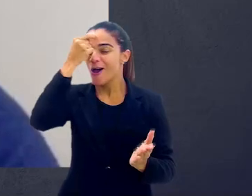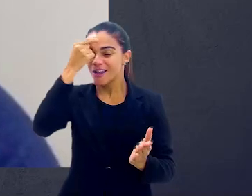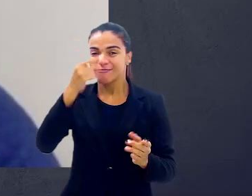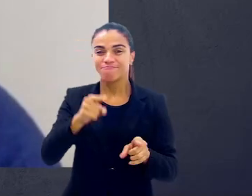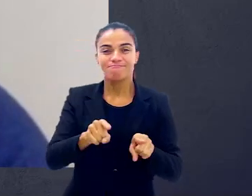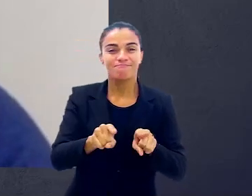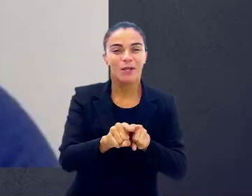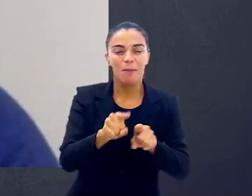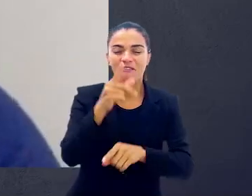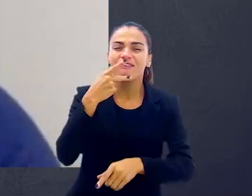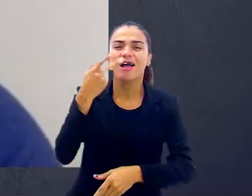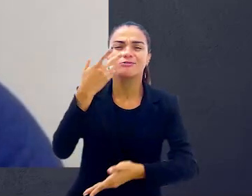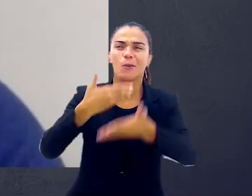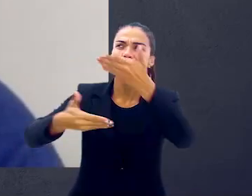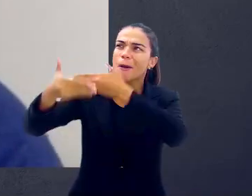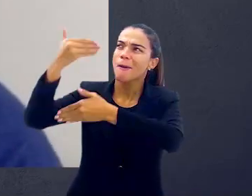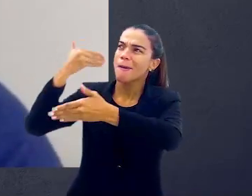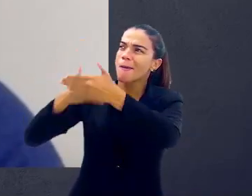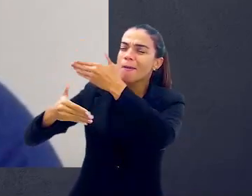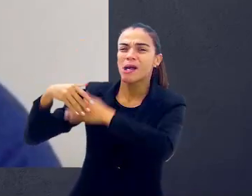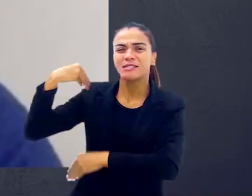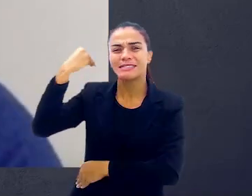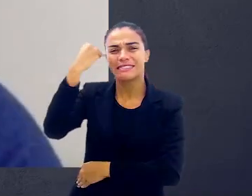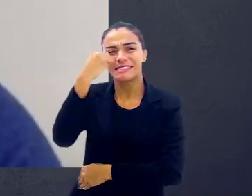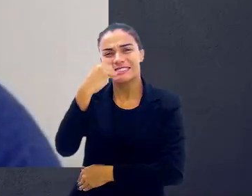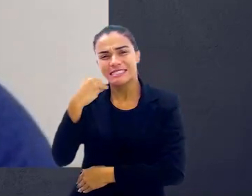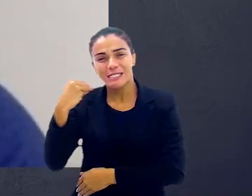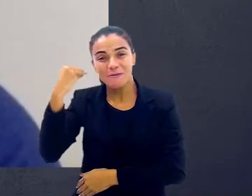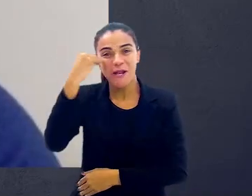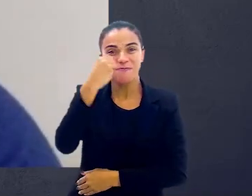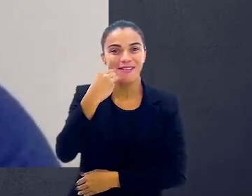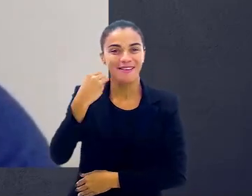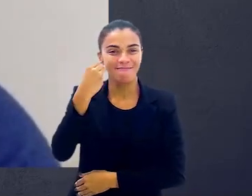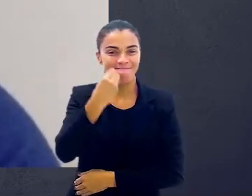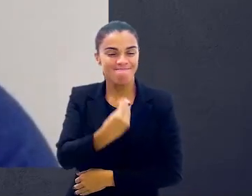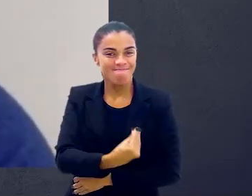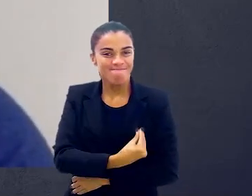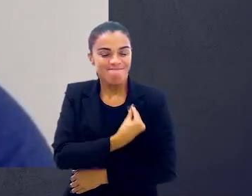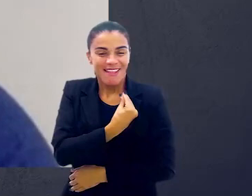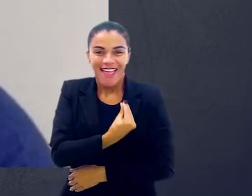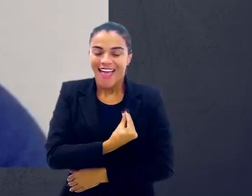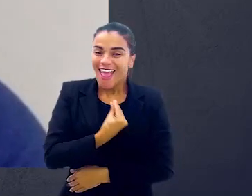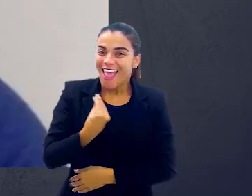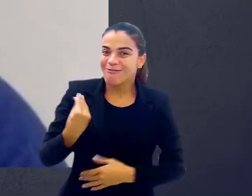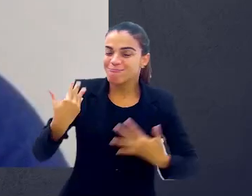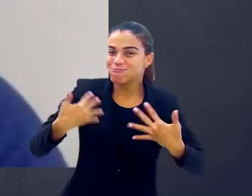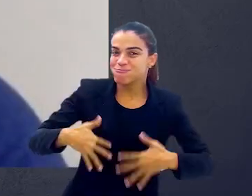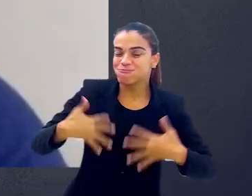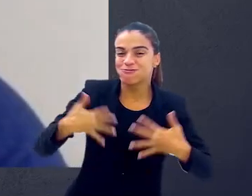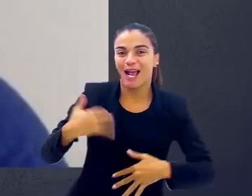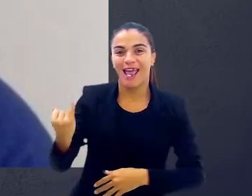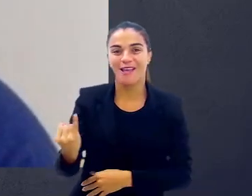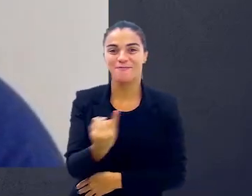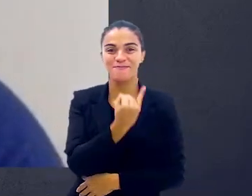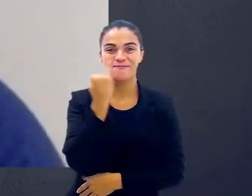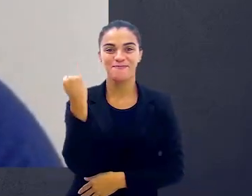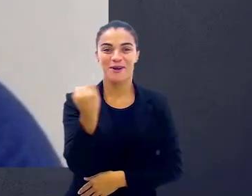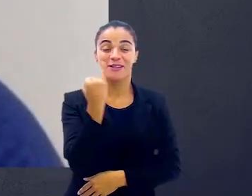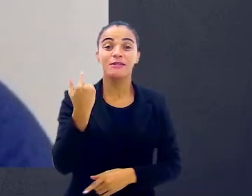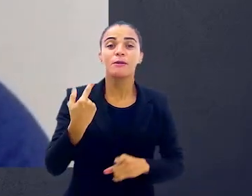dessa memória eles falarem de um passado que eles vivenciaram e experimentaram é